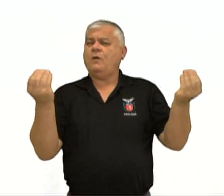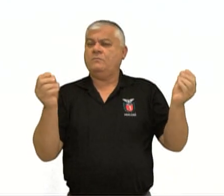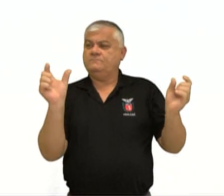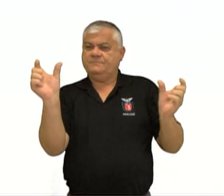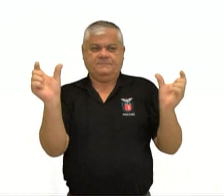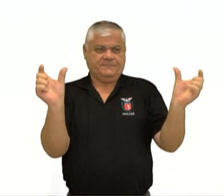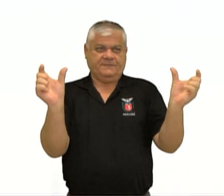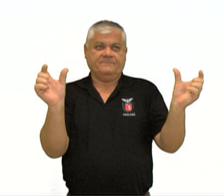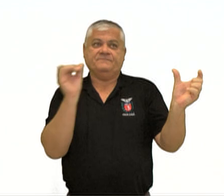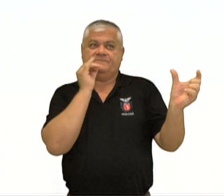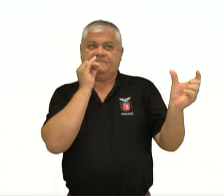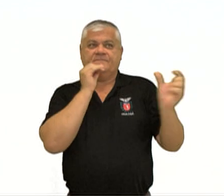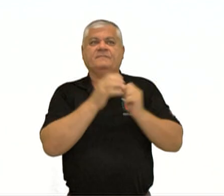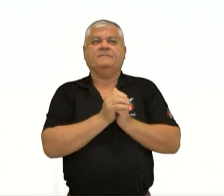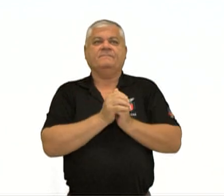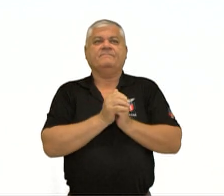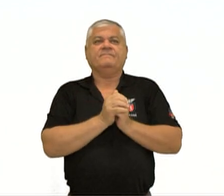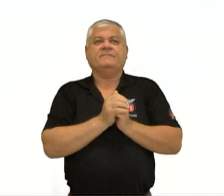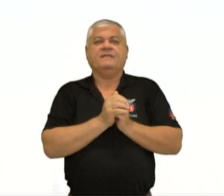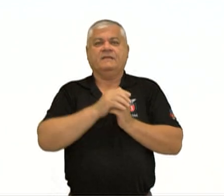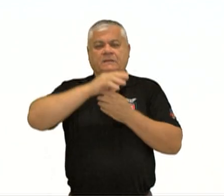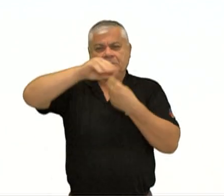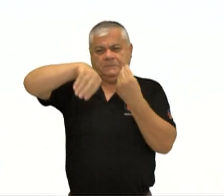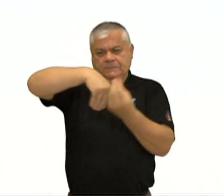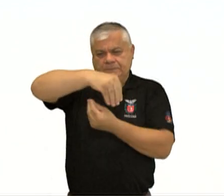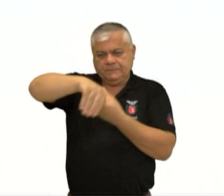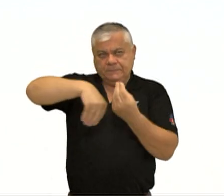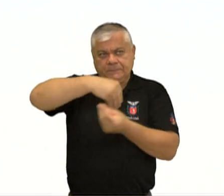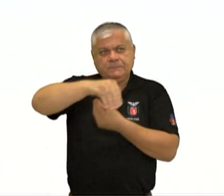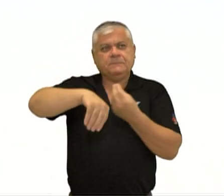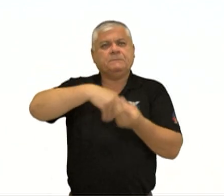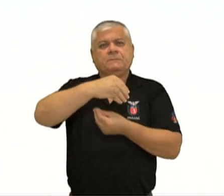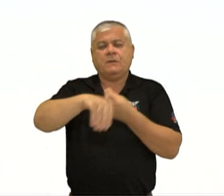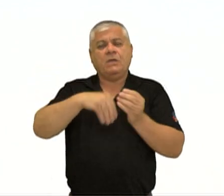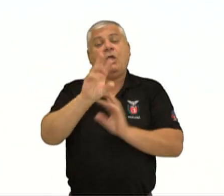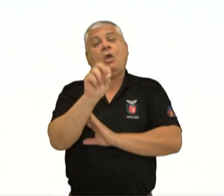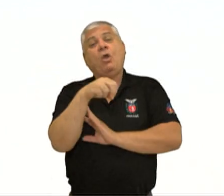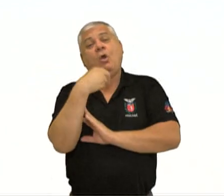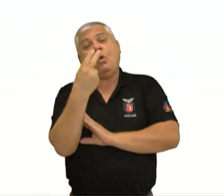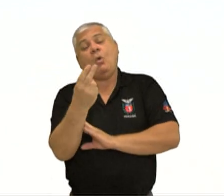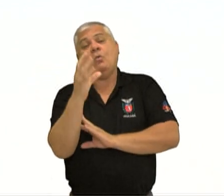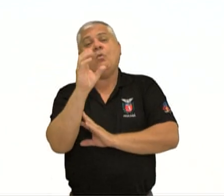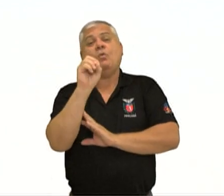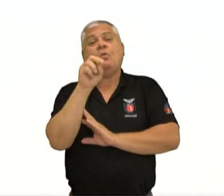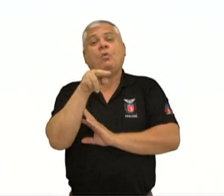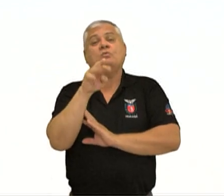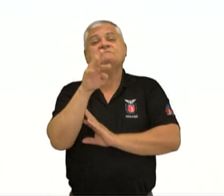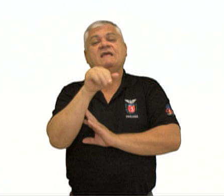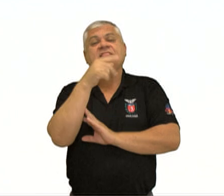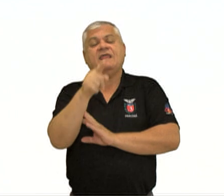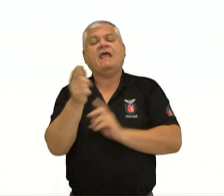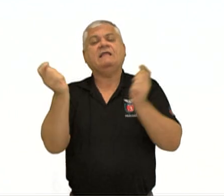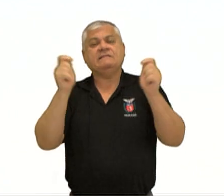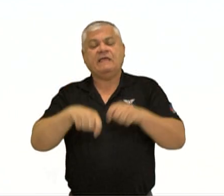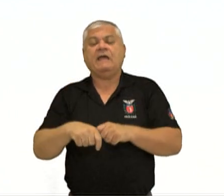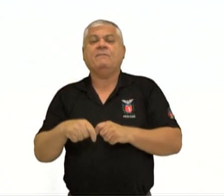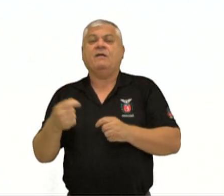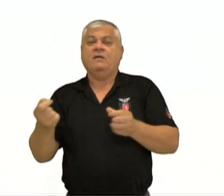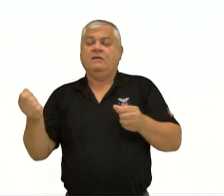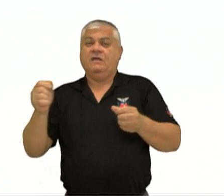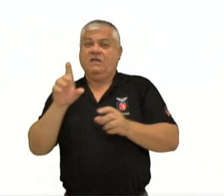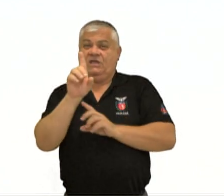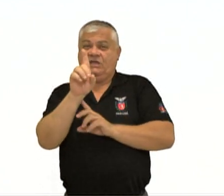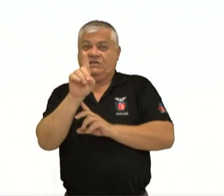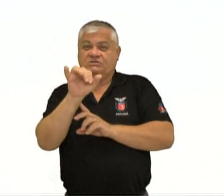e esse processo também é muito comum no nosso dia a dia. Então eu posso diluir uma solução para tornar ela aí menos concentrada